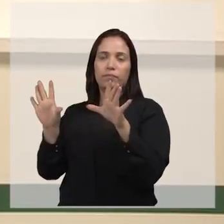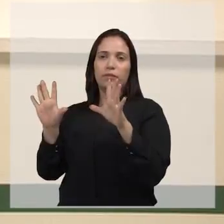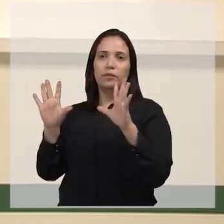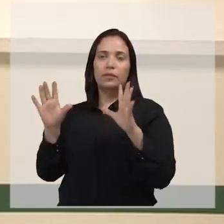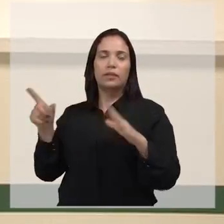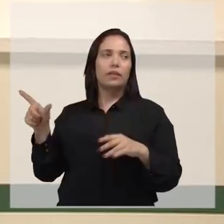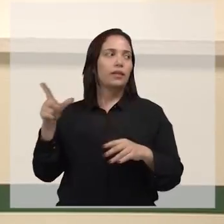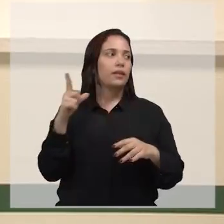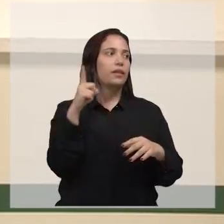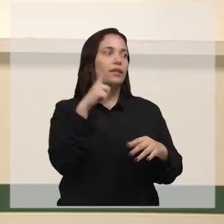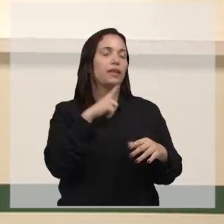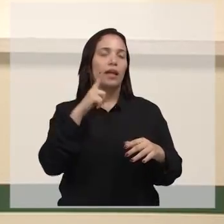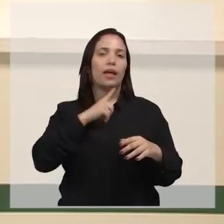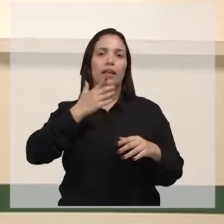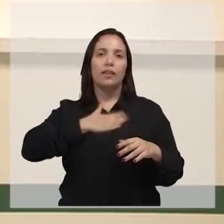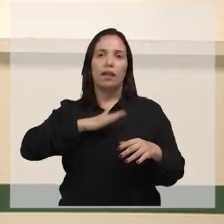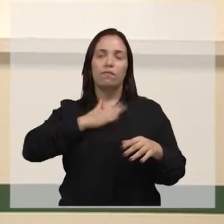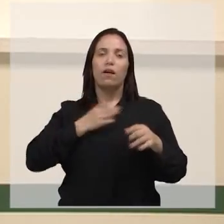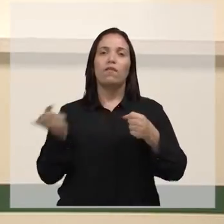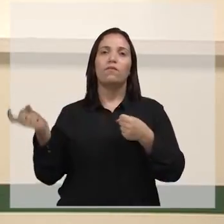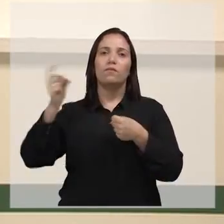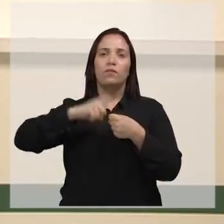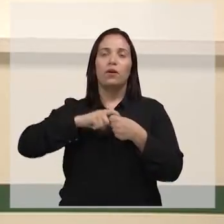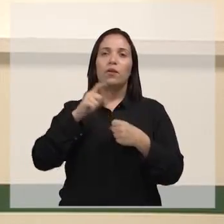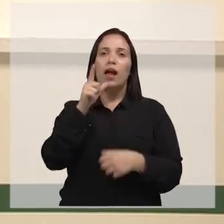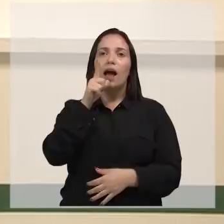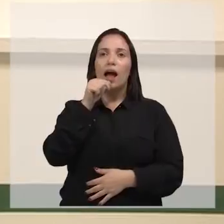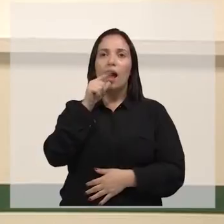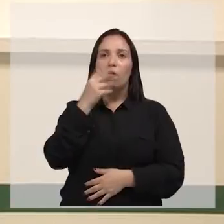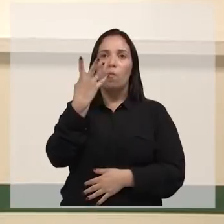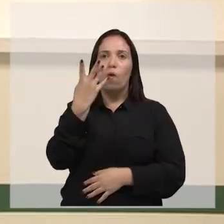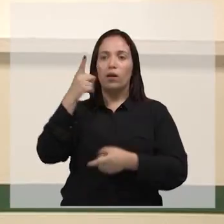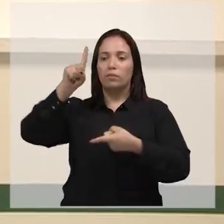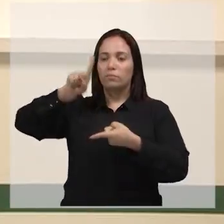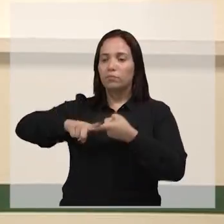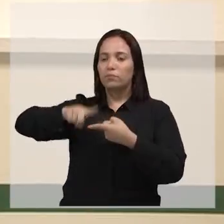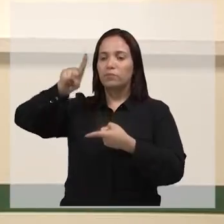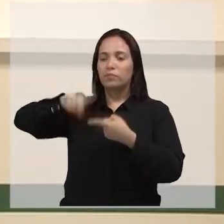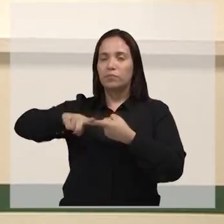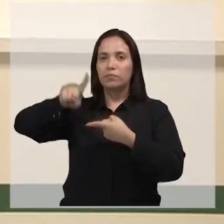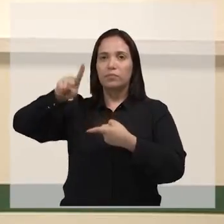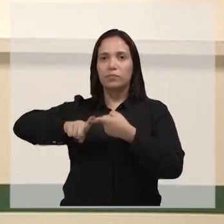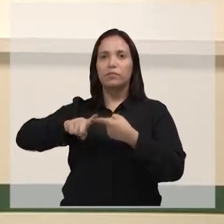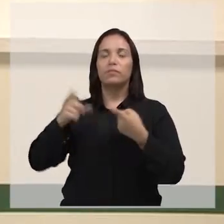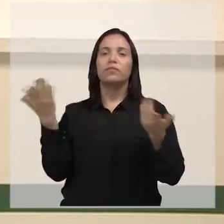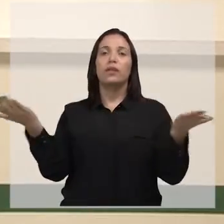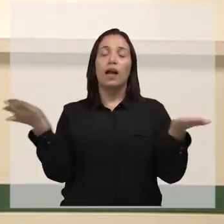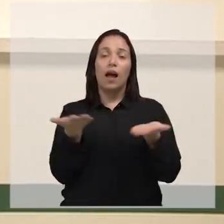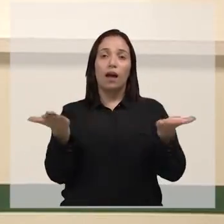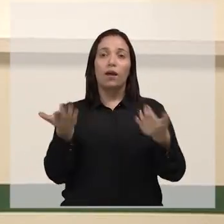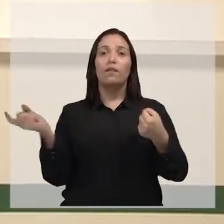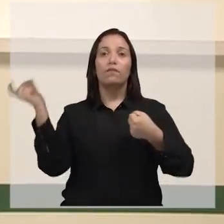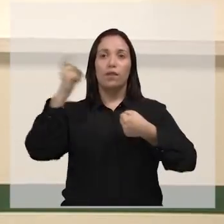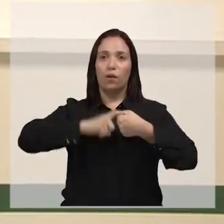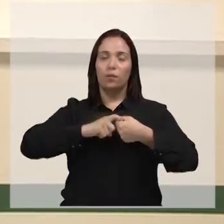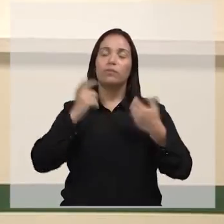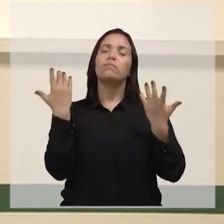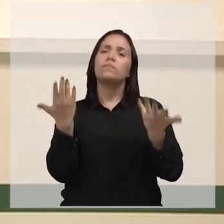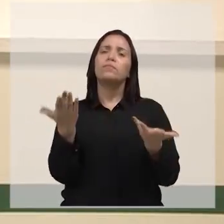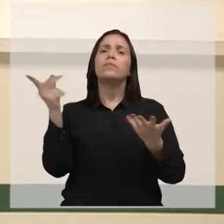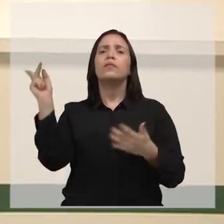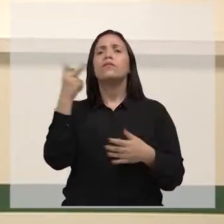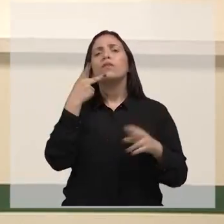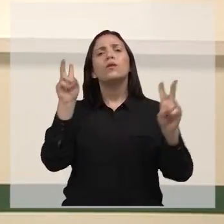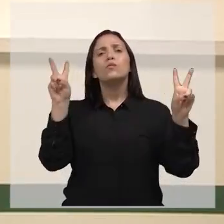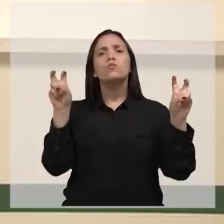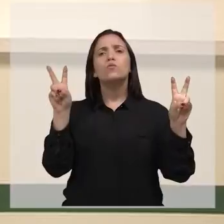Estava todo duro. Intervalo aqui, bebi 4 copos d'água, ele parado aqui, estátua. Luiz, deixa eu te dizer uma coisa, cara. Tu estava falando